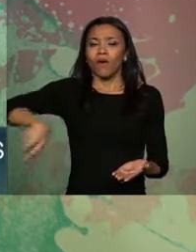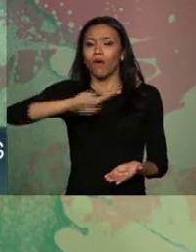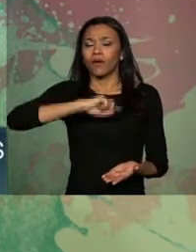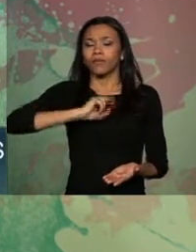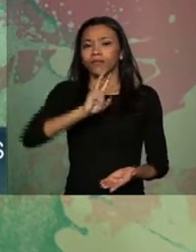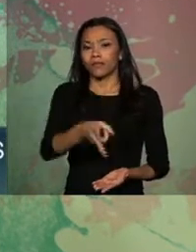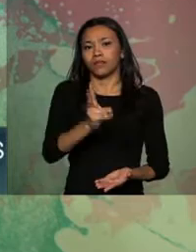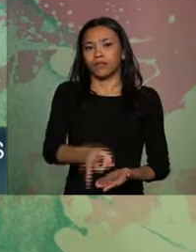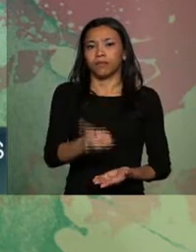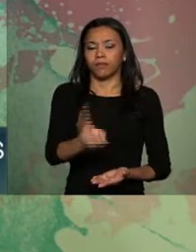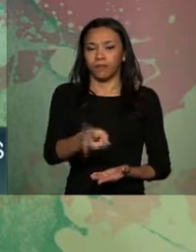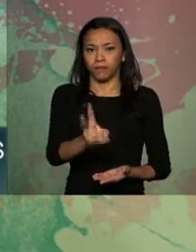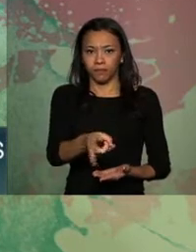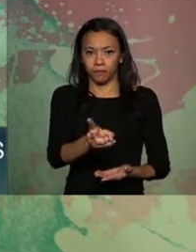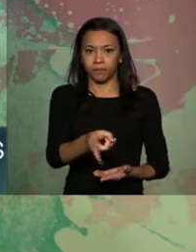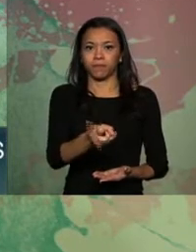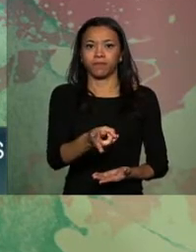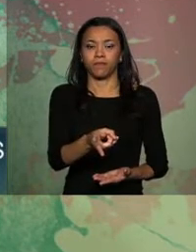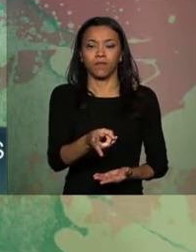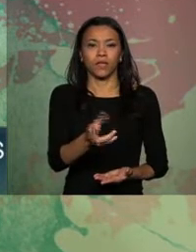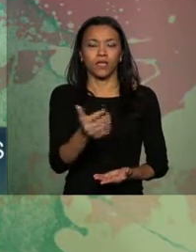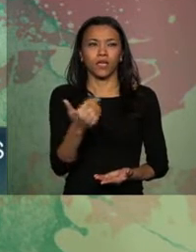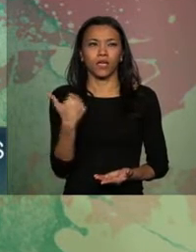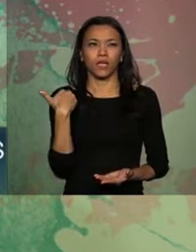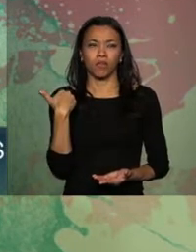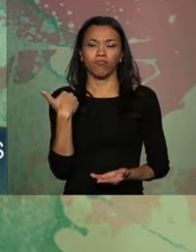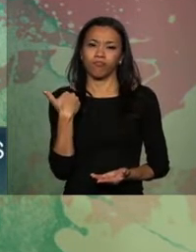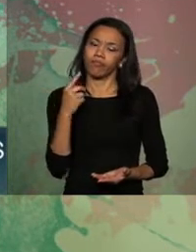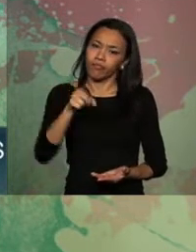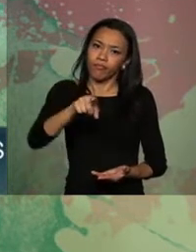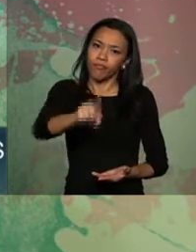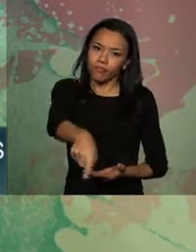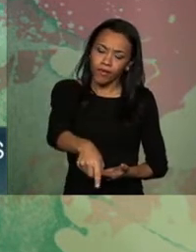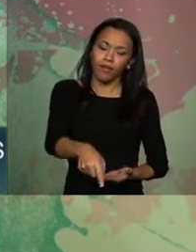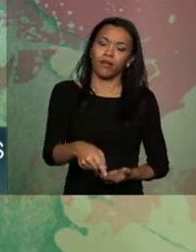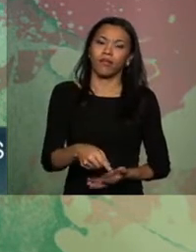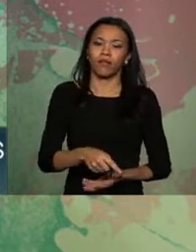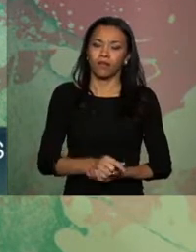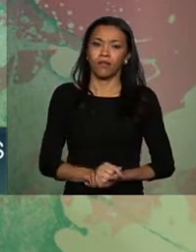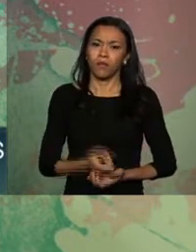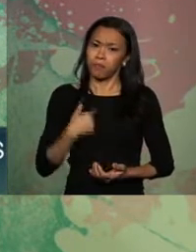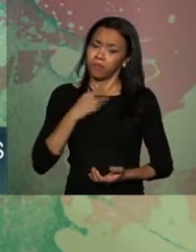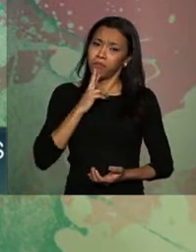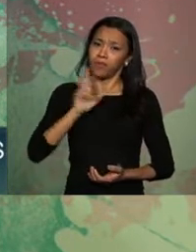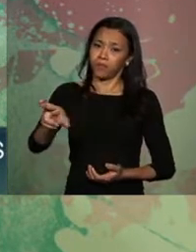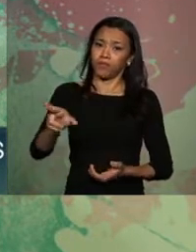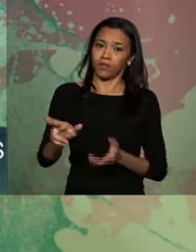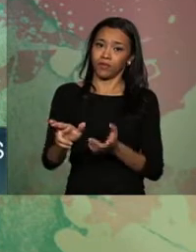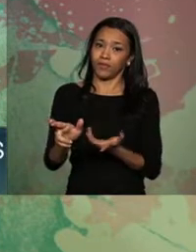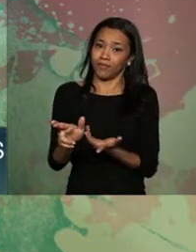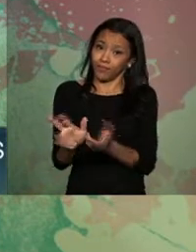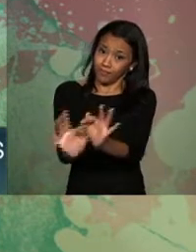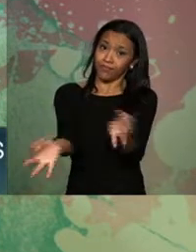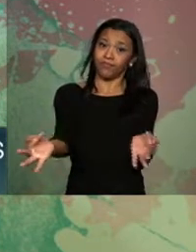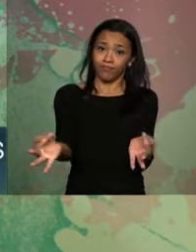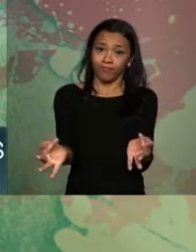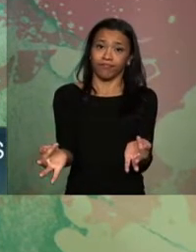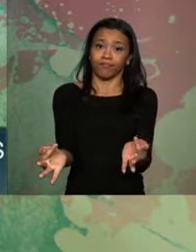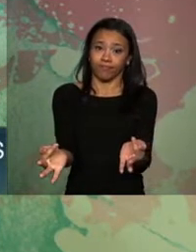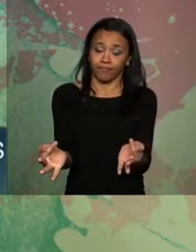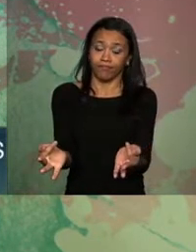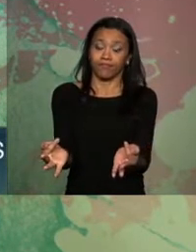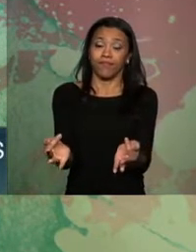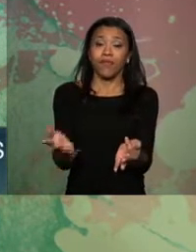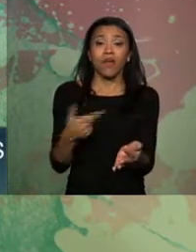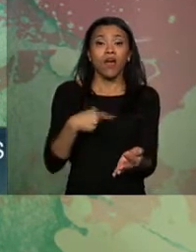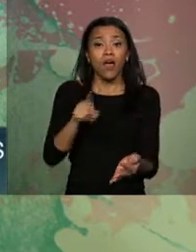a gente sempre considera que até foi uma resposta simples, mas uma